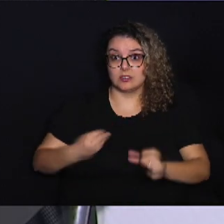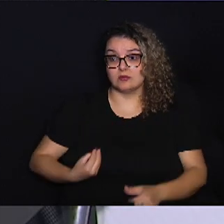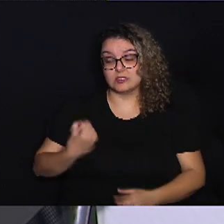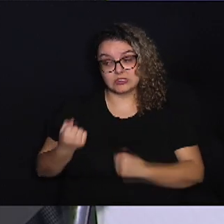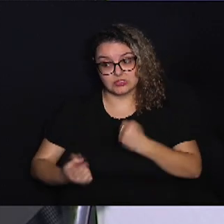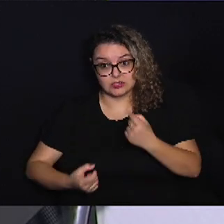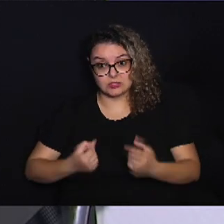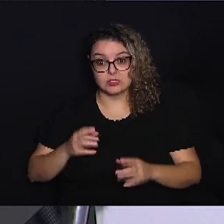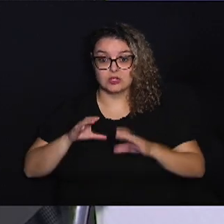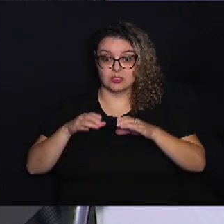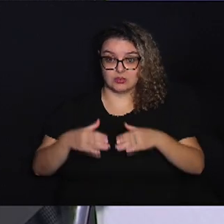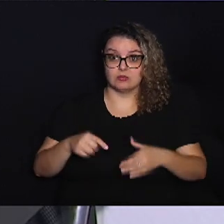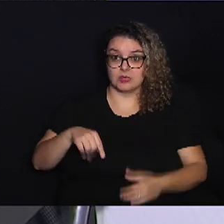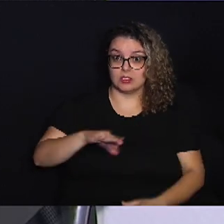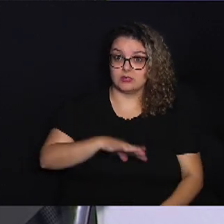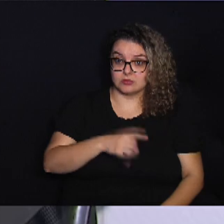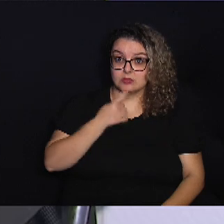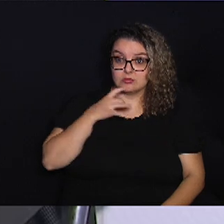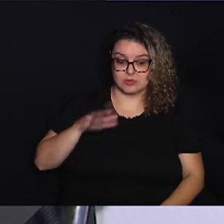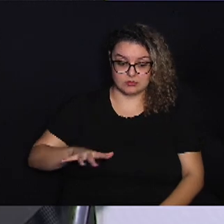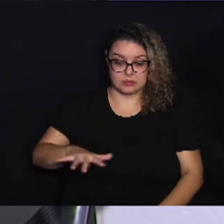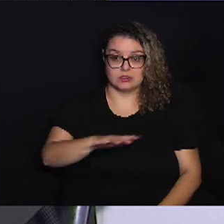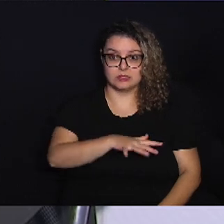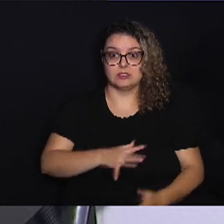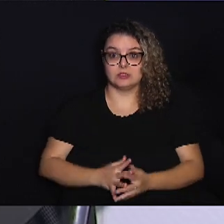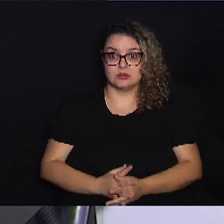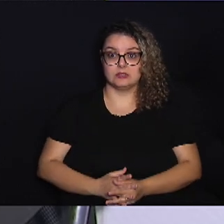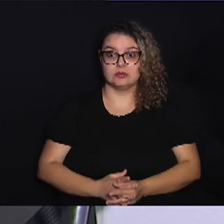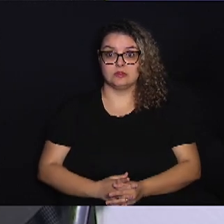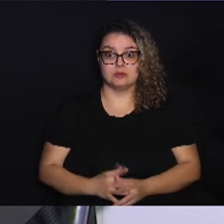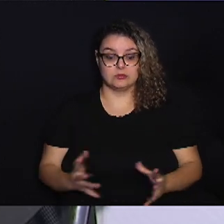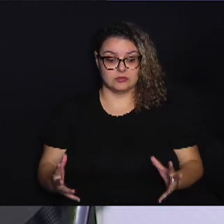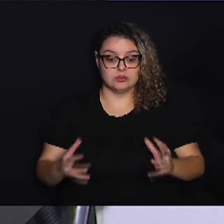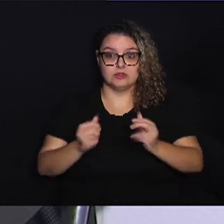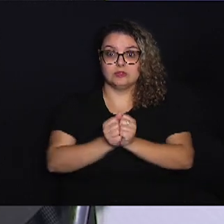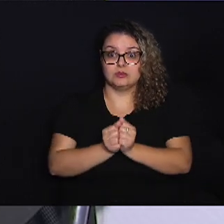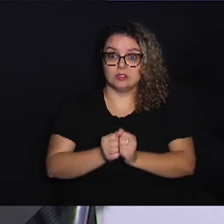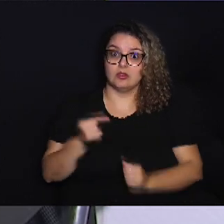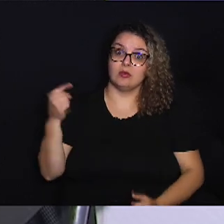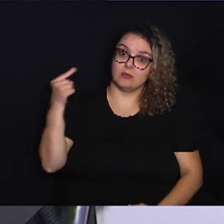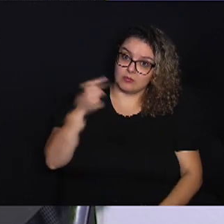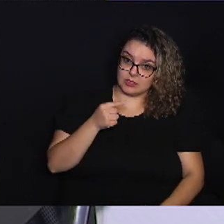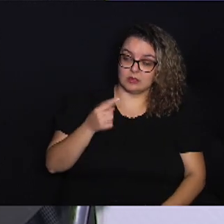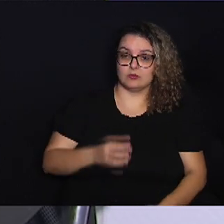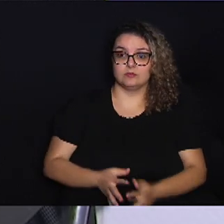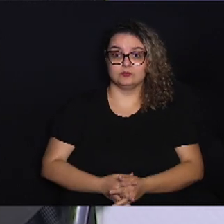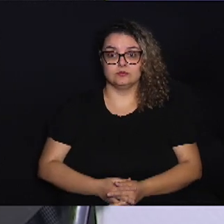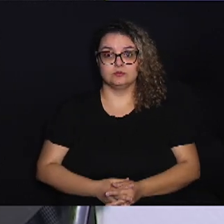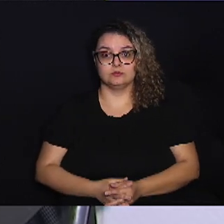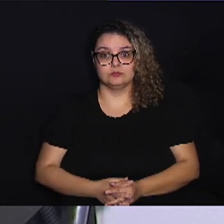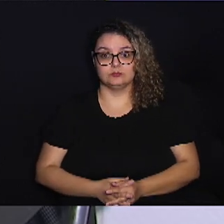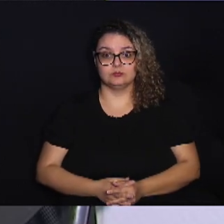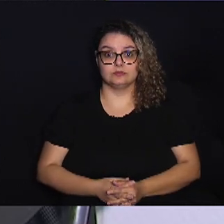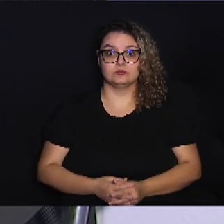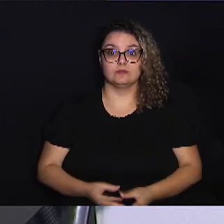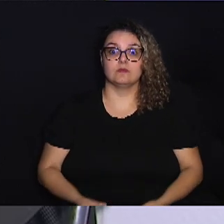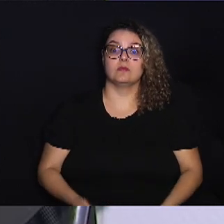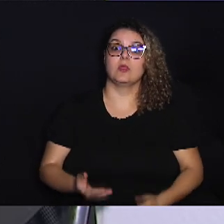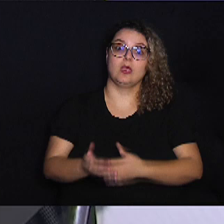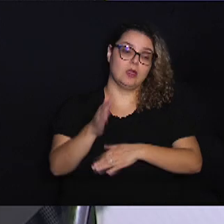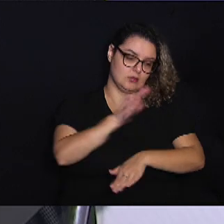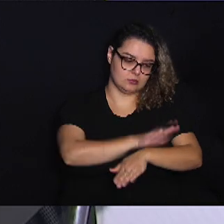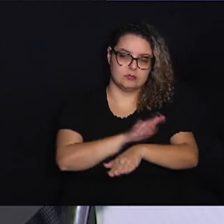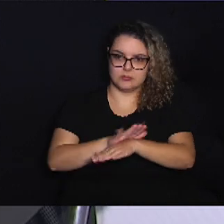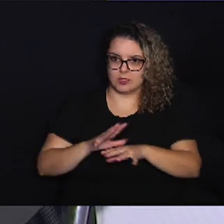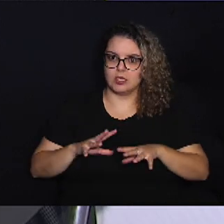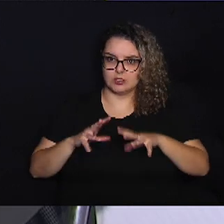E um grupo aqui de Campinas e região se juntaram e foram para lá. Né? E aí ajudamos em todo